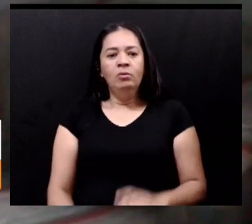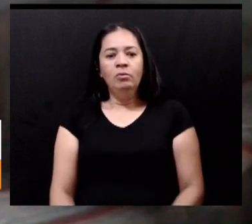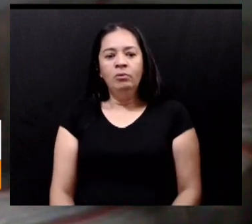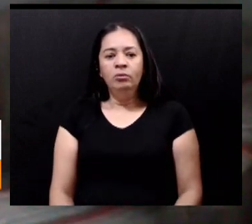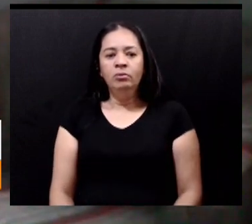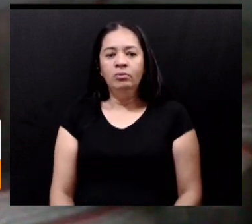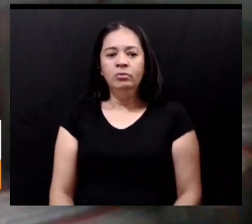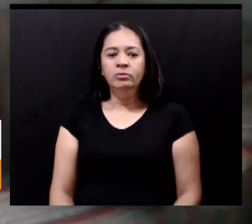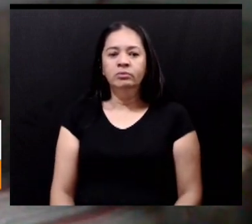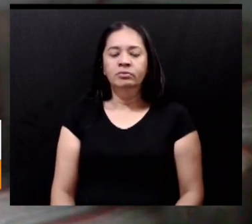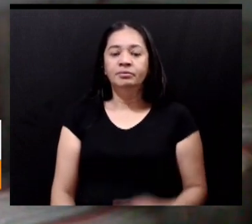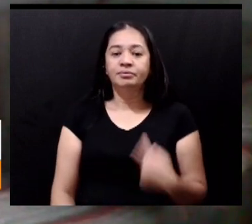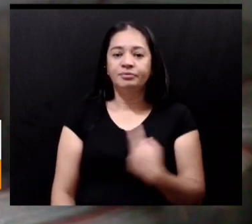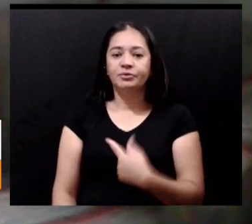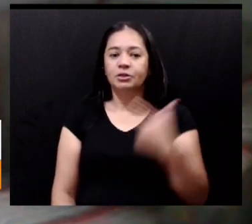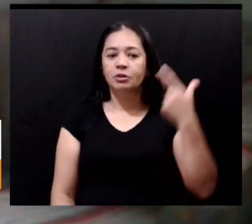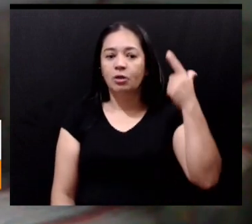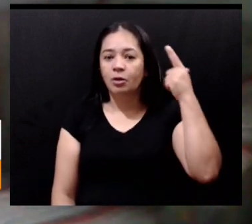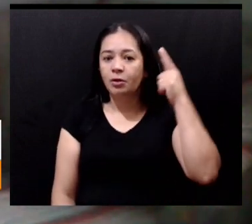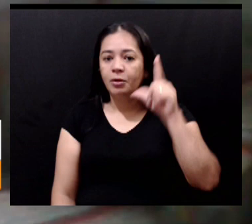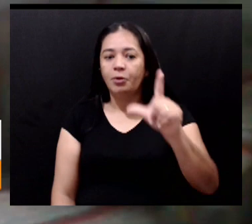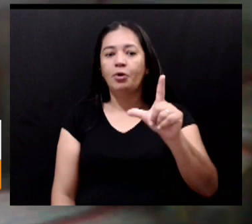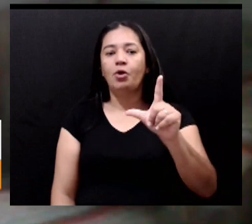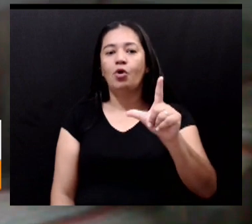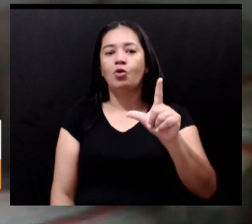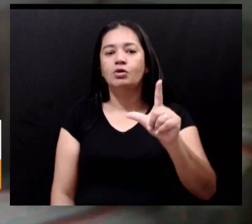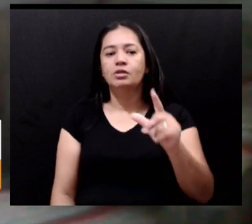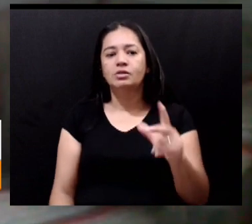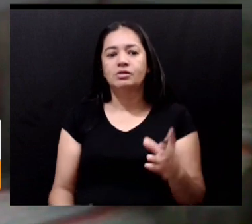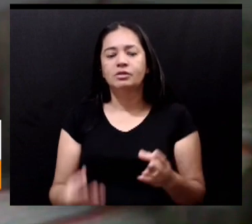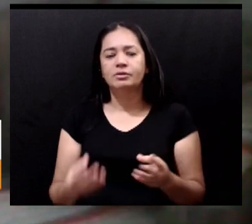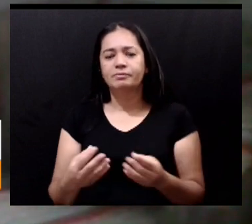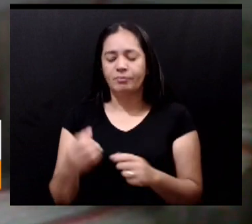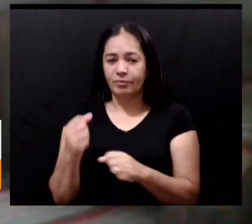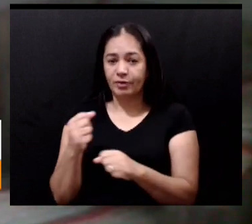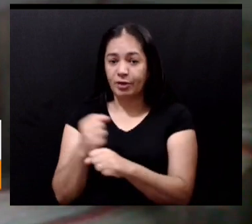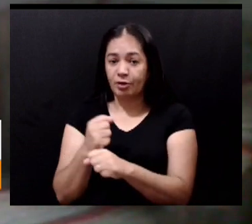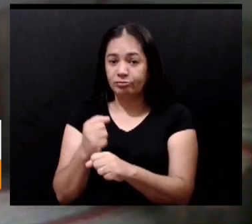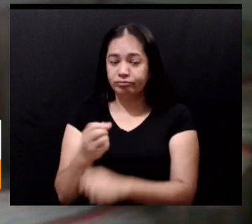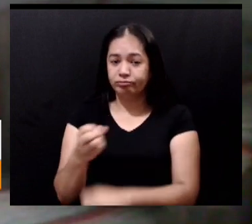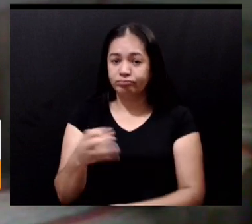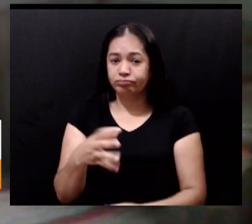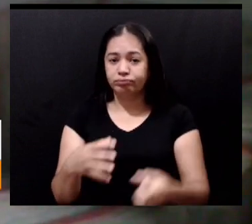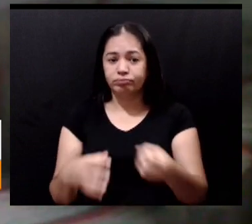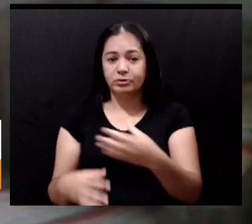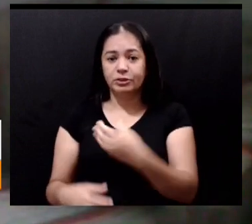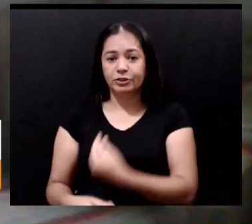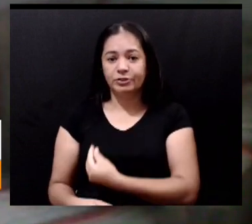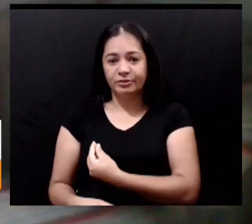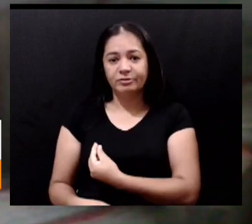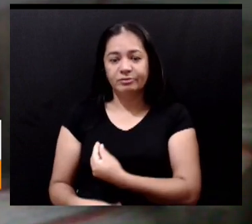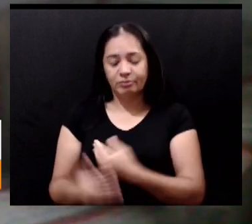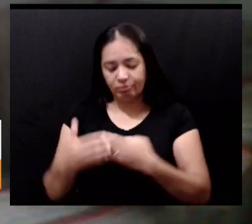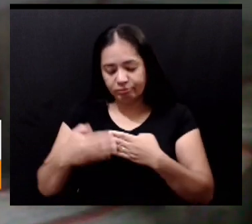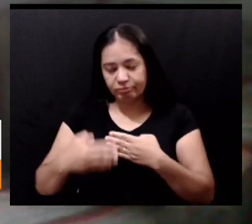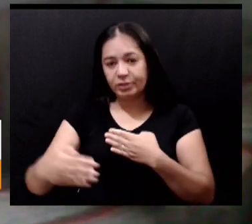nós tenhamos esse tempo de reconstruir a nossa identidade a partir daquela perda. Né? Perdi, não